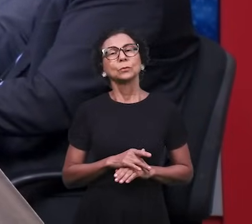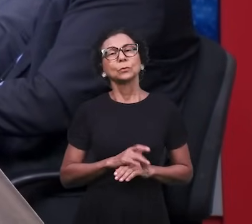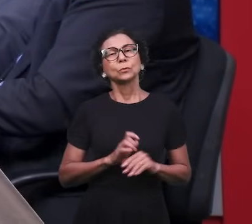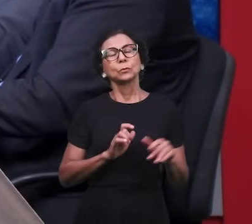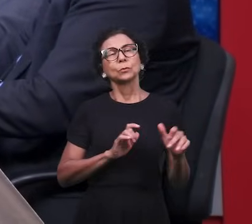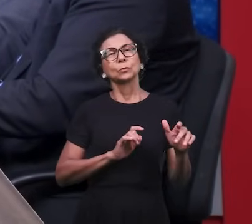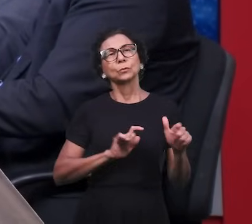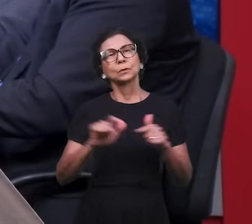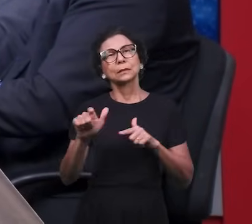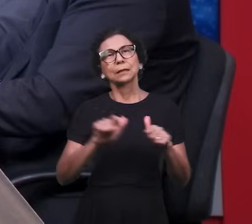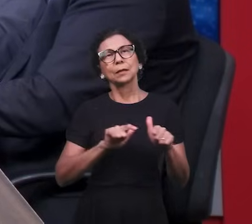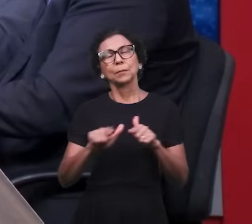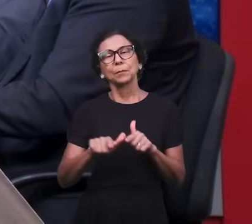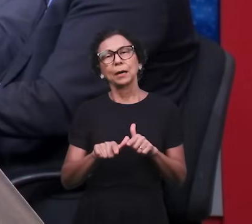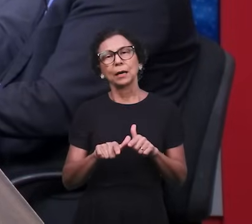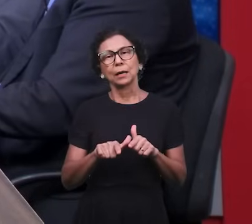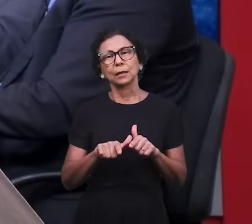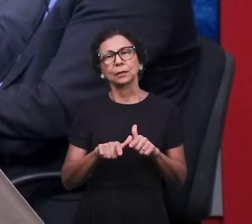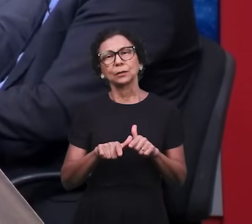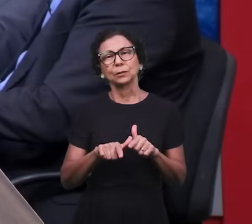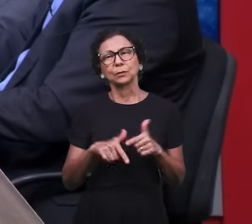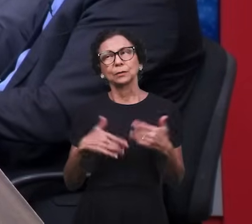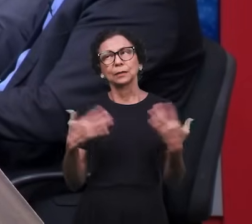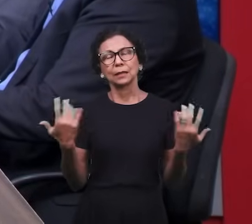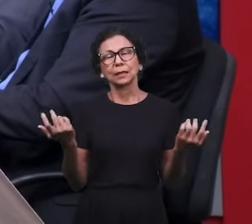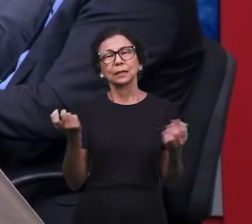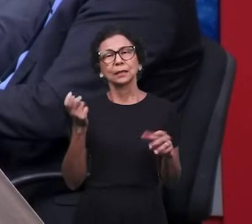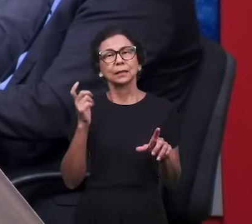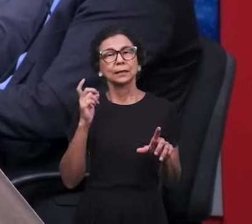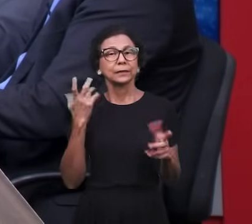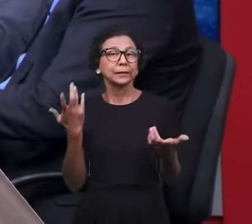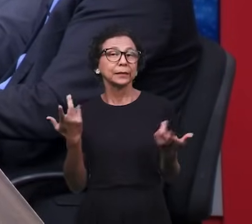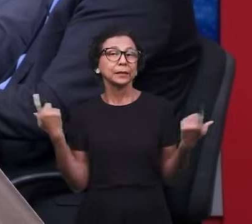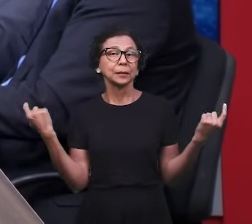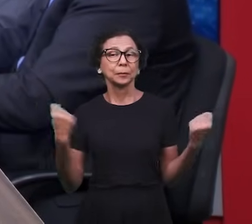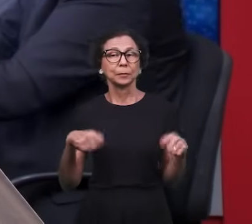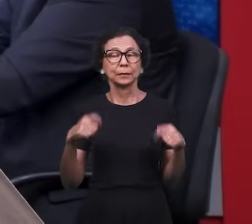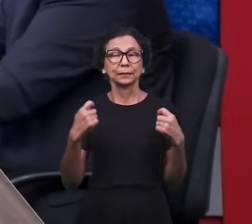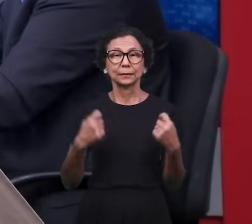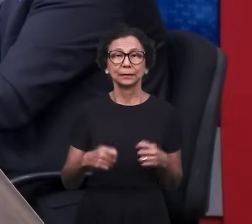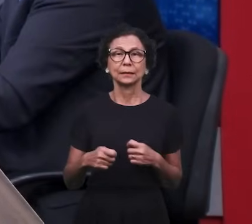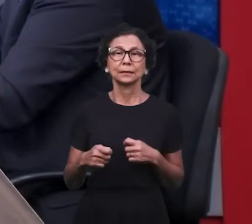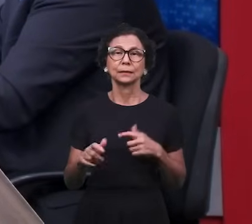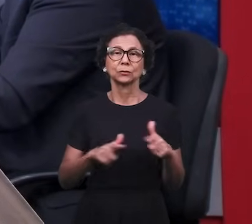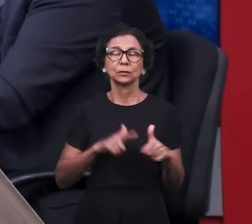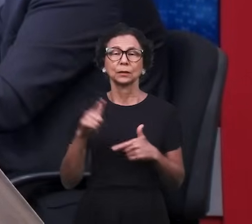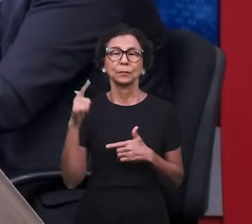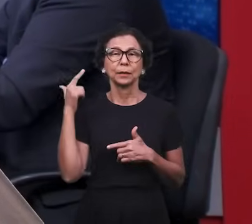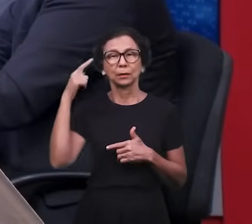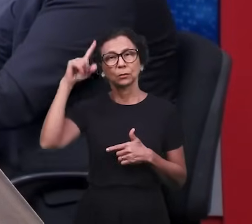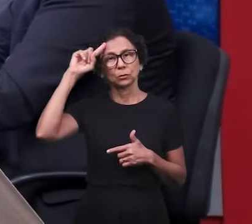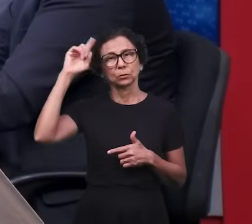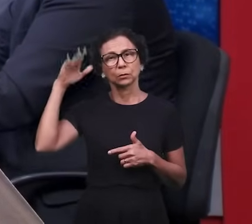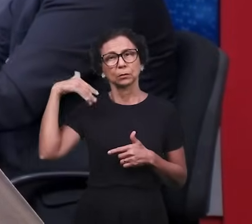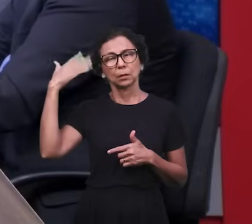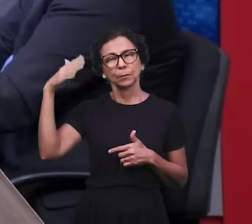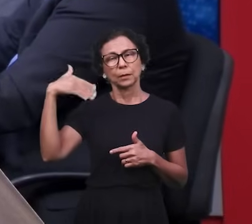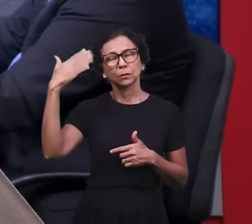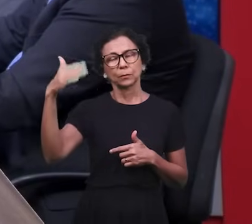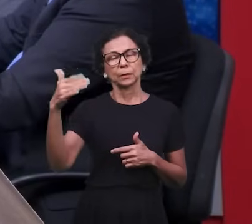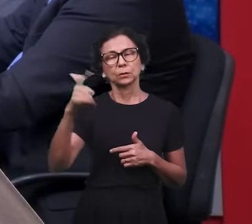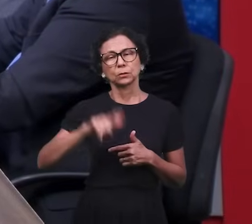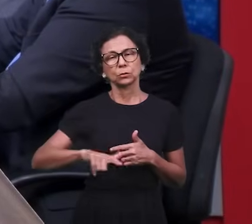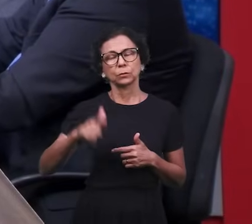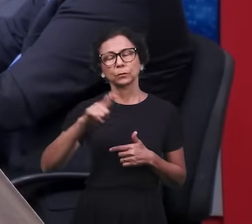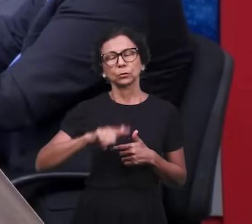tão simplesmente de um esforço físico e repetitivo, mecânico apenas, seja substituído, porque as